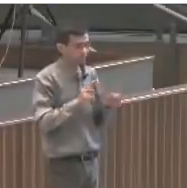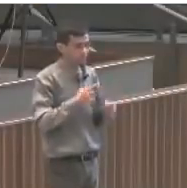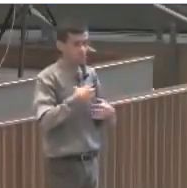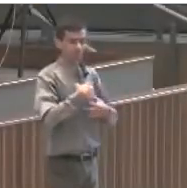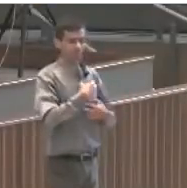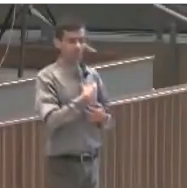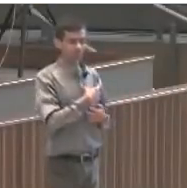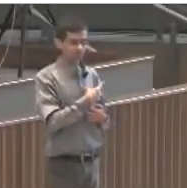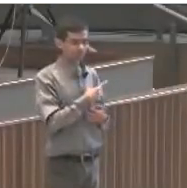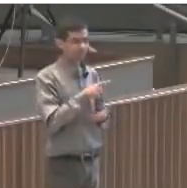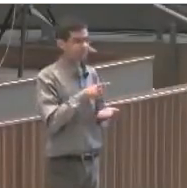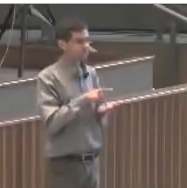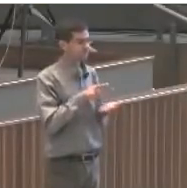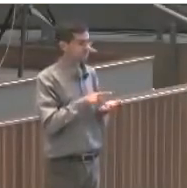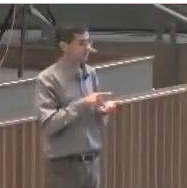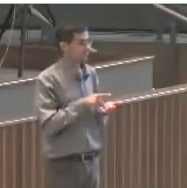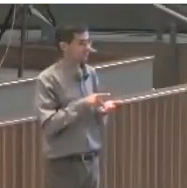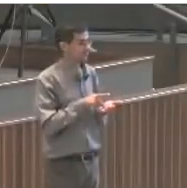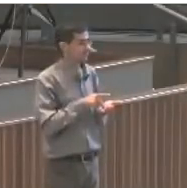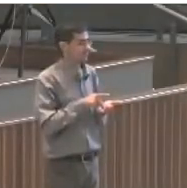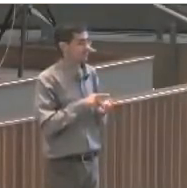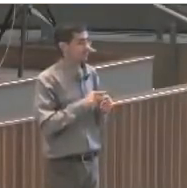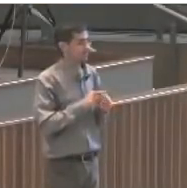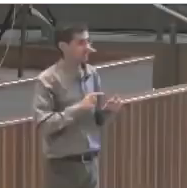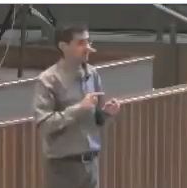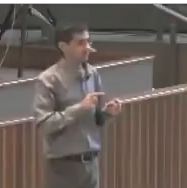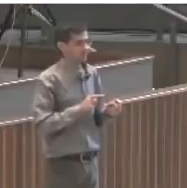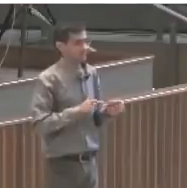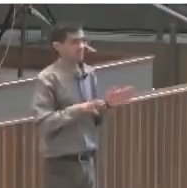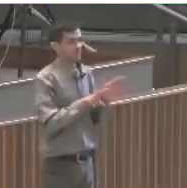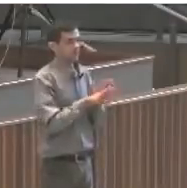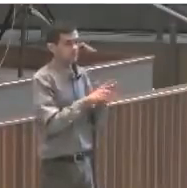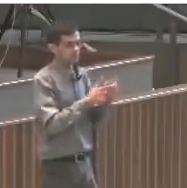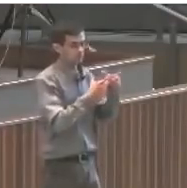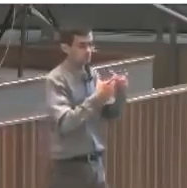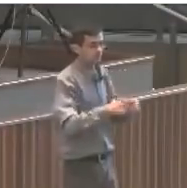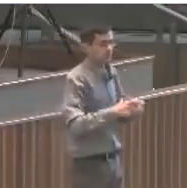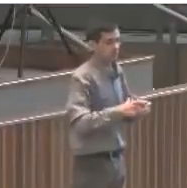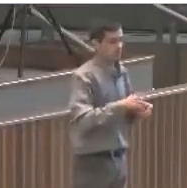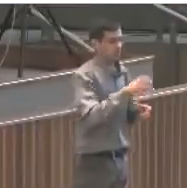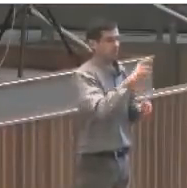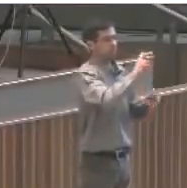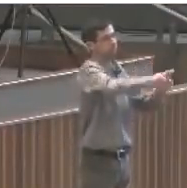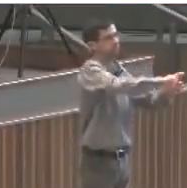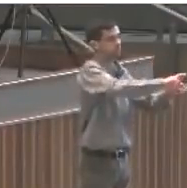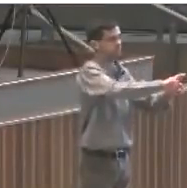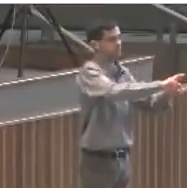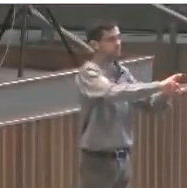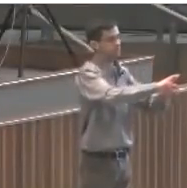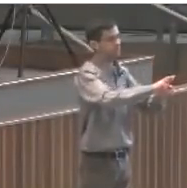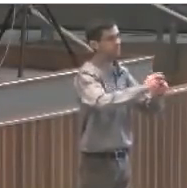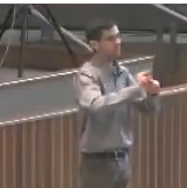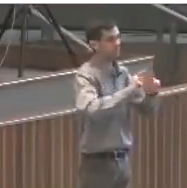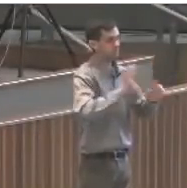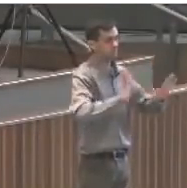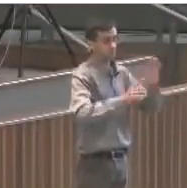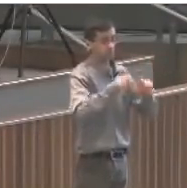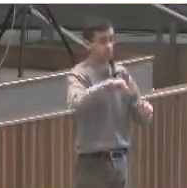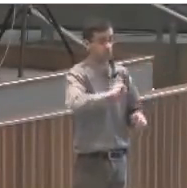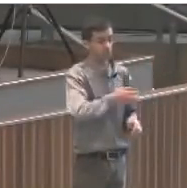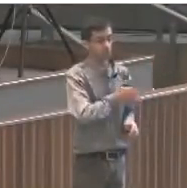passa a ser pego enquanto os medos a gente nosso coração